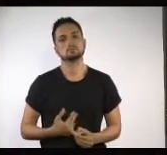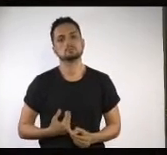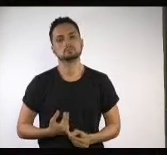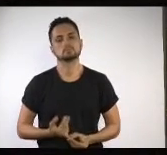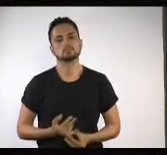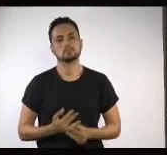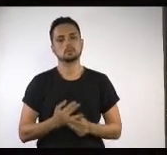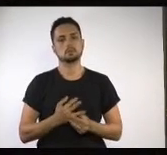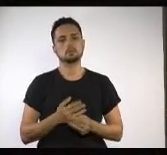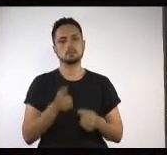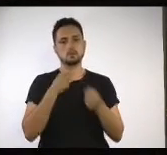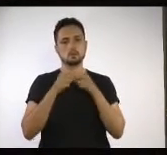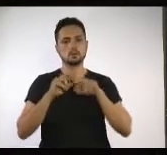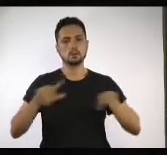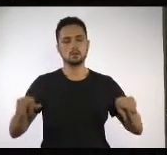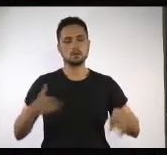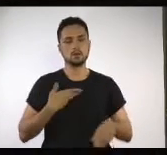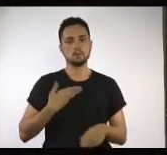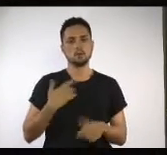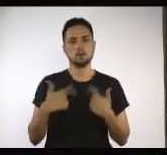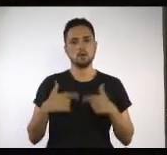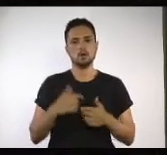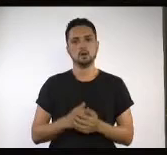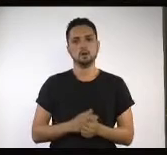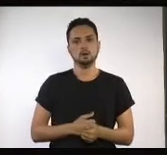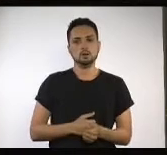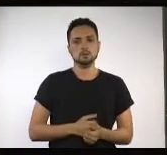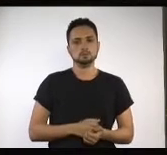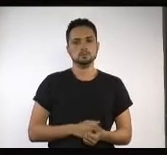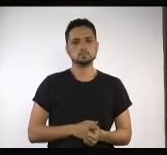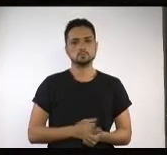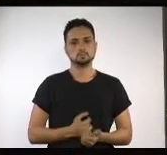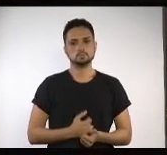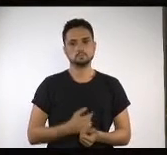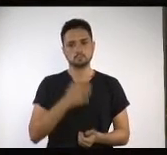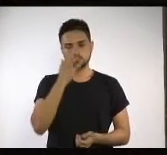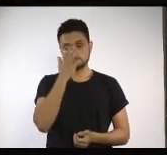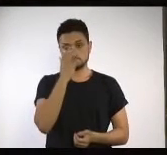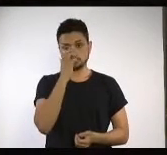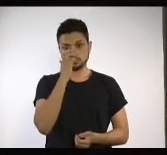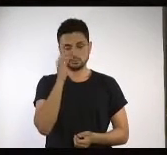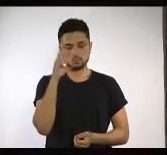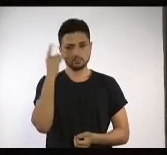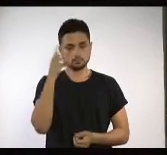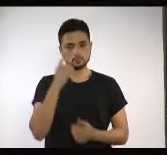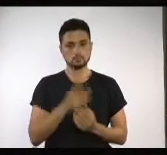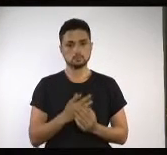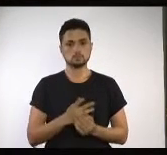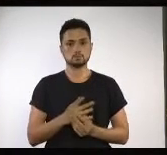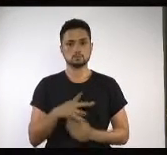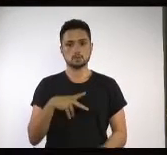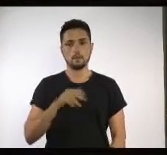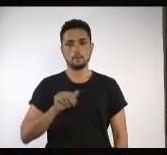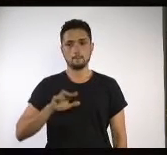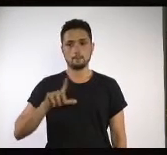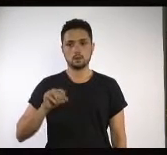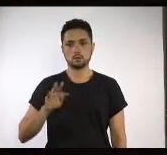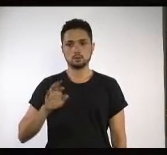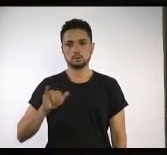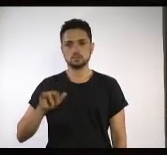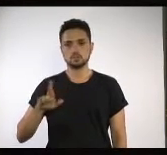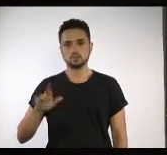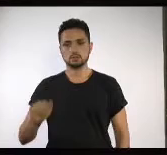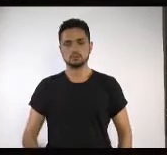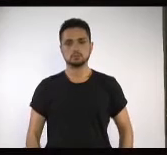imprensa, colegas de trabalho desta casa. Deputado Paulo Teixeira, capitão Paulo Teixeira, que volta ao